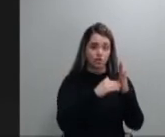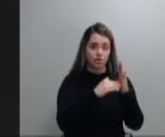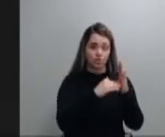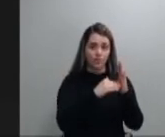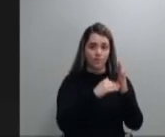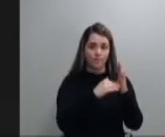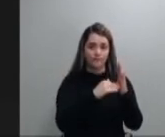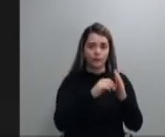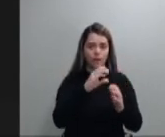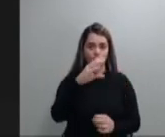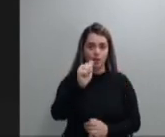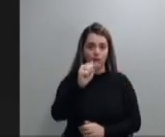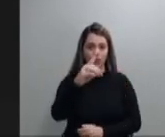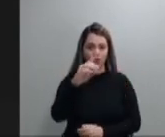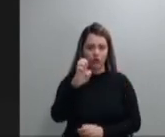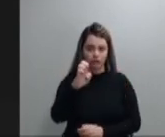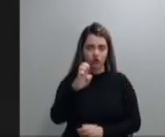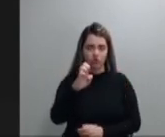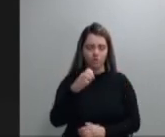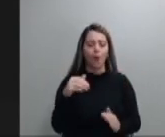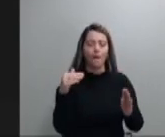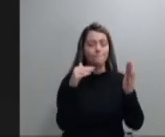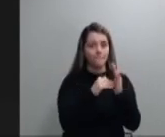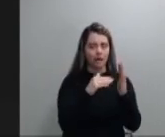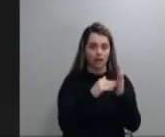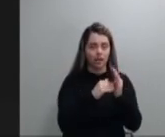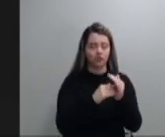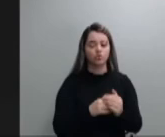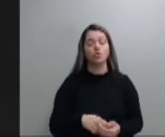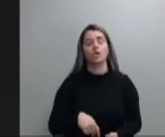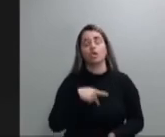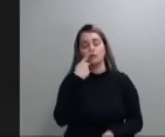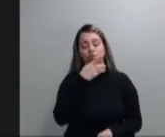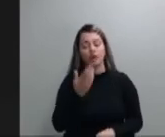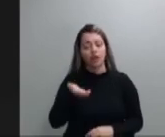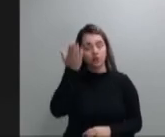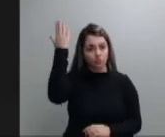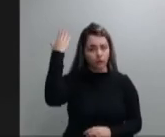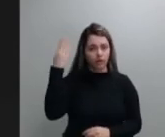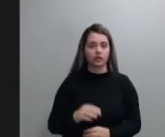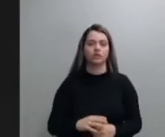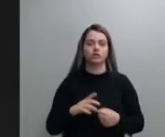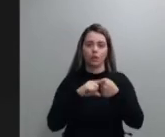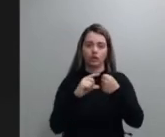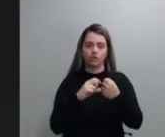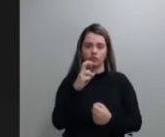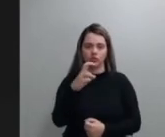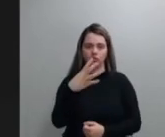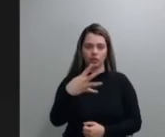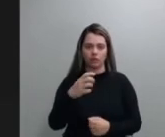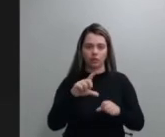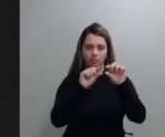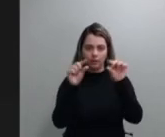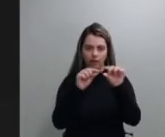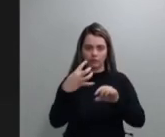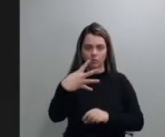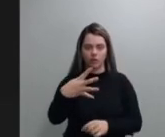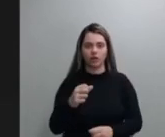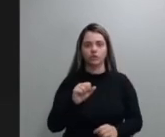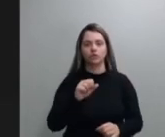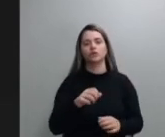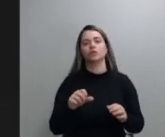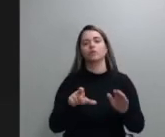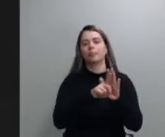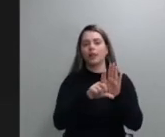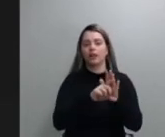Cade tantas vezes já mencionado aqui previsto no artigo 54 parágrafo 4 da lei 8.884-94